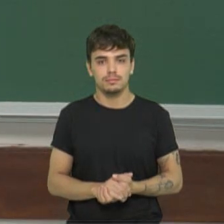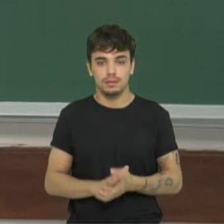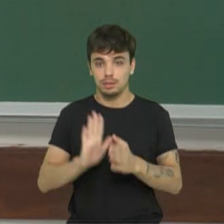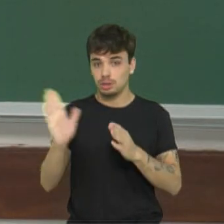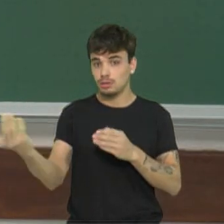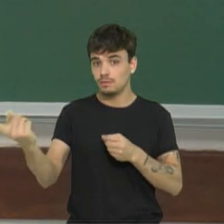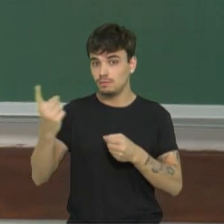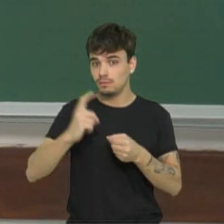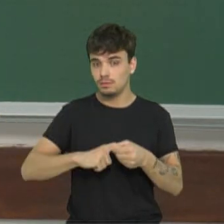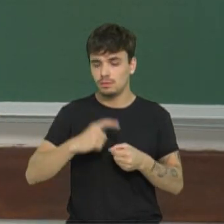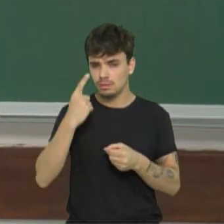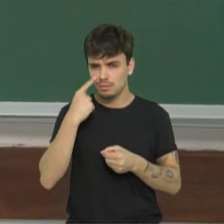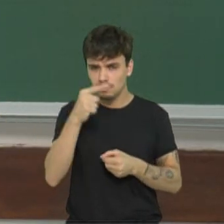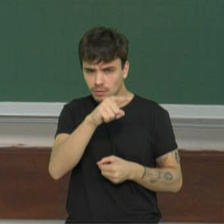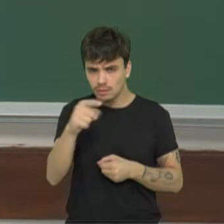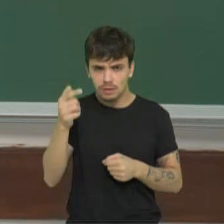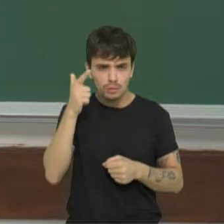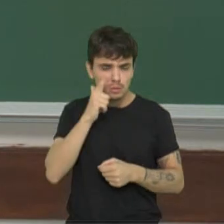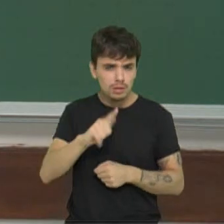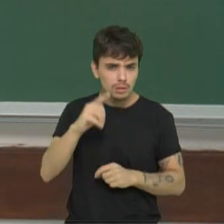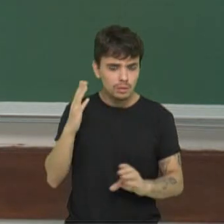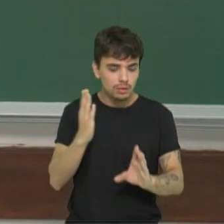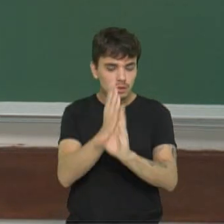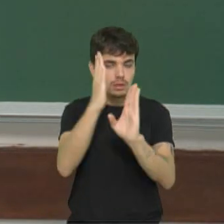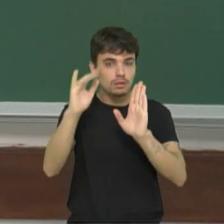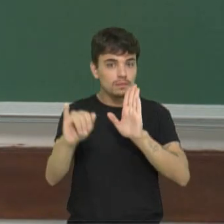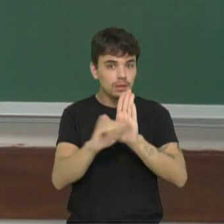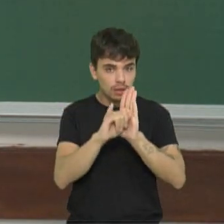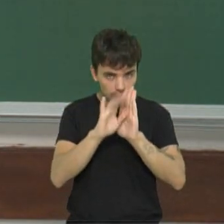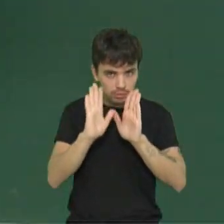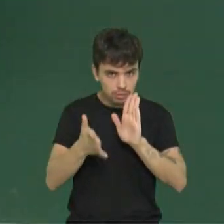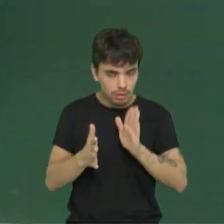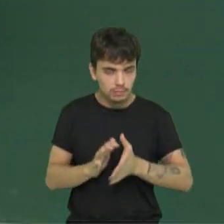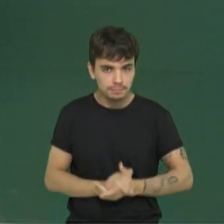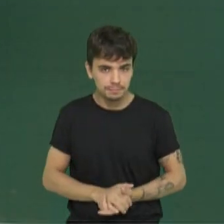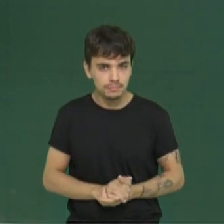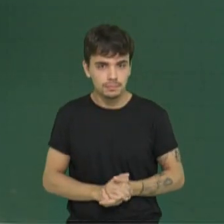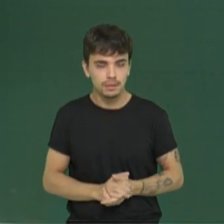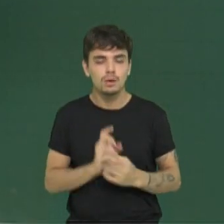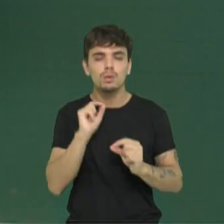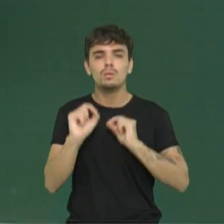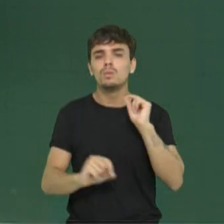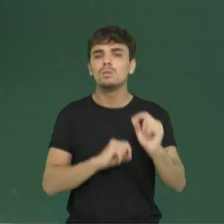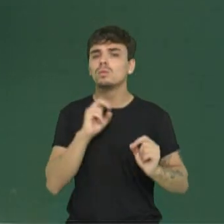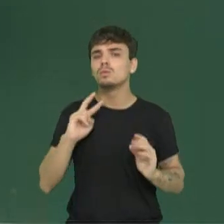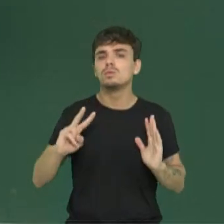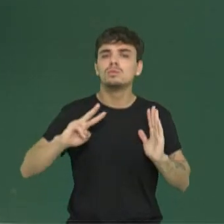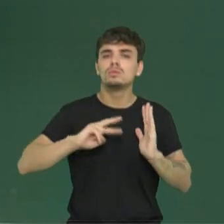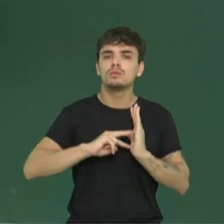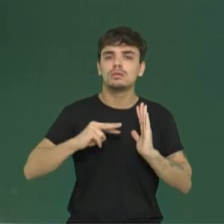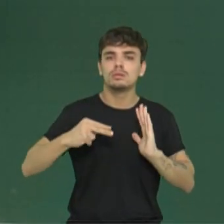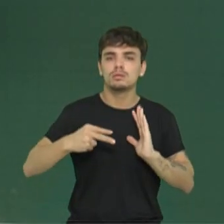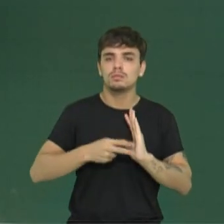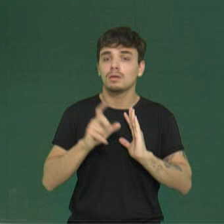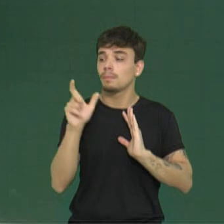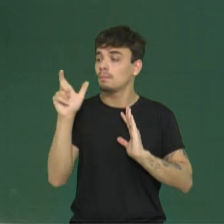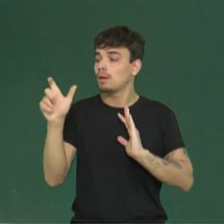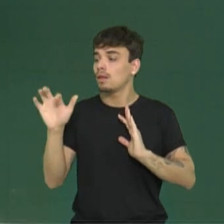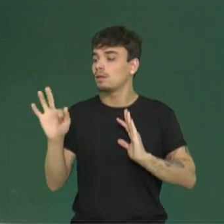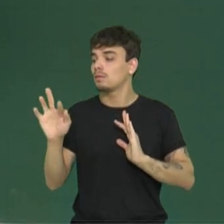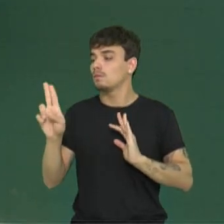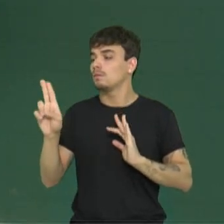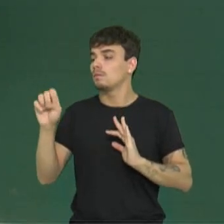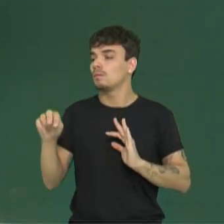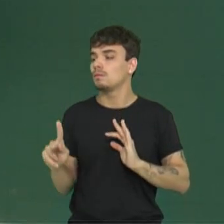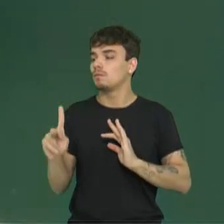Já voltamos. E aí, você conseguiu identificar, né? Que significado a palavra funk passou a